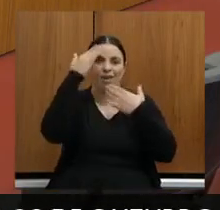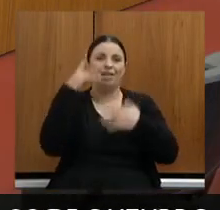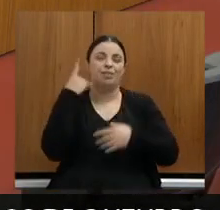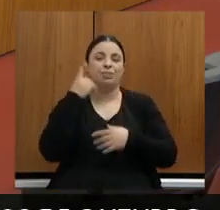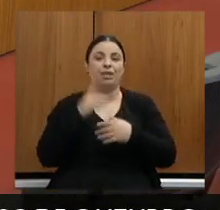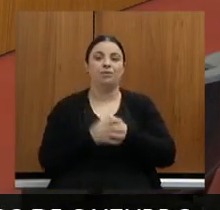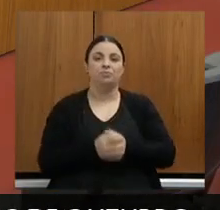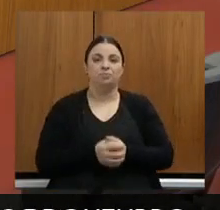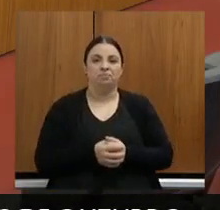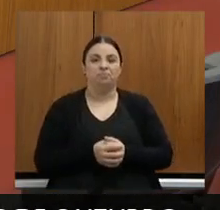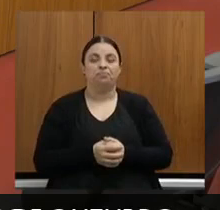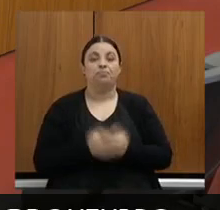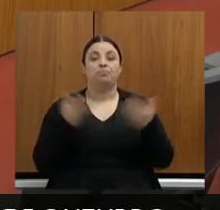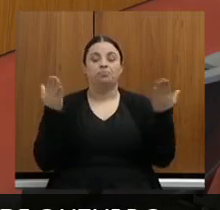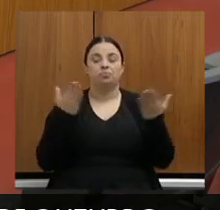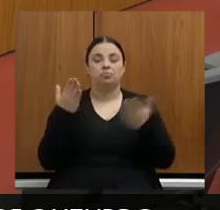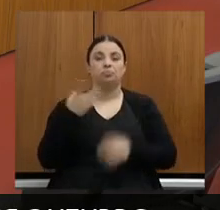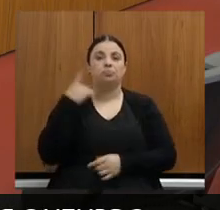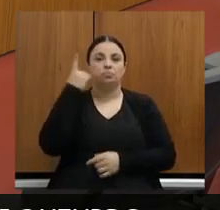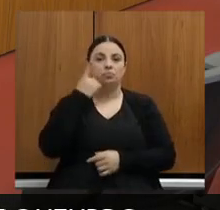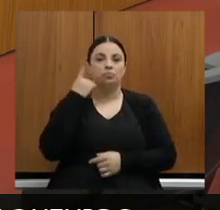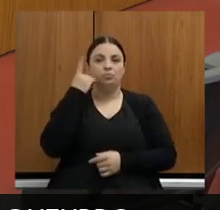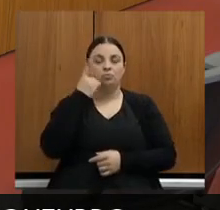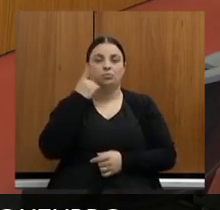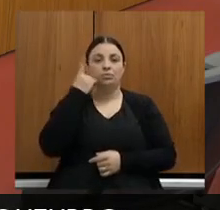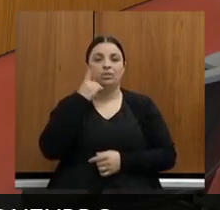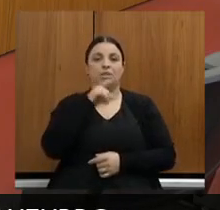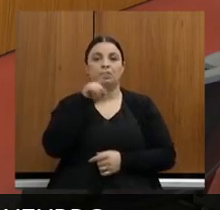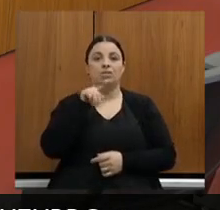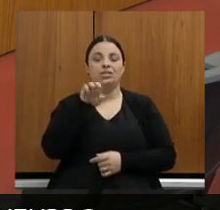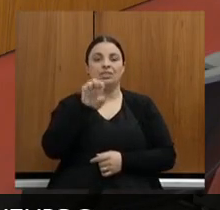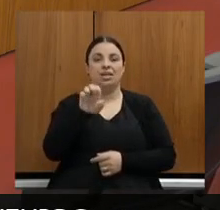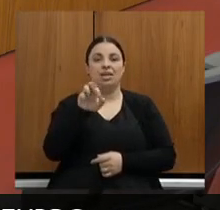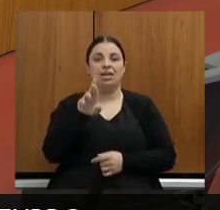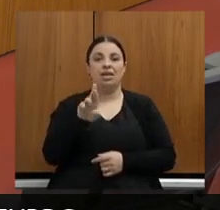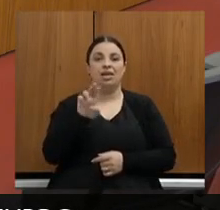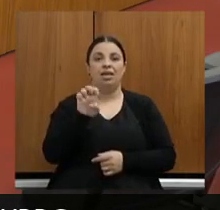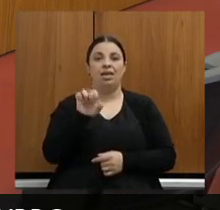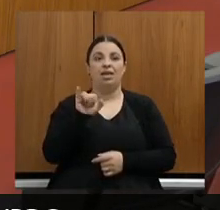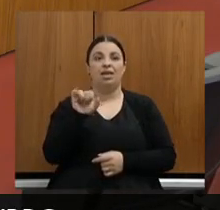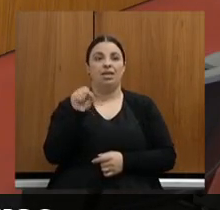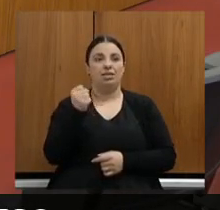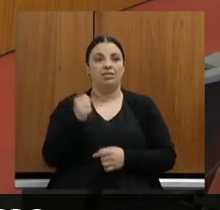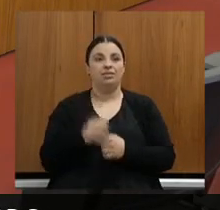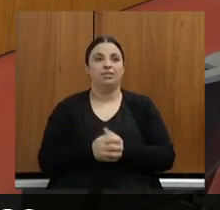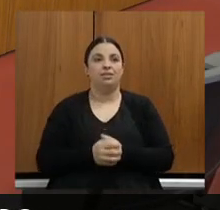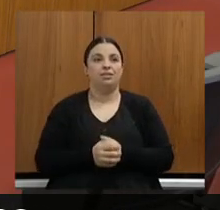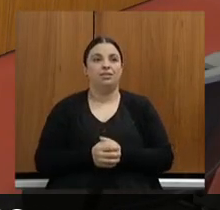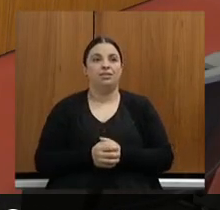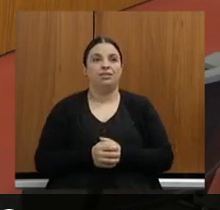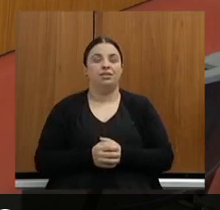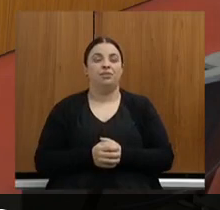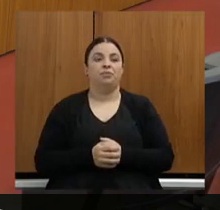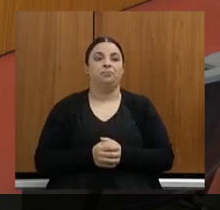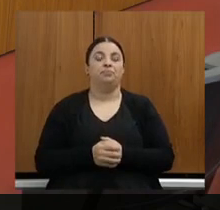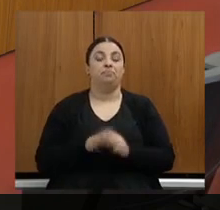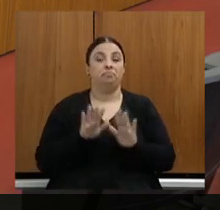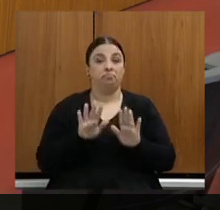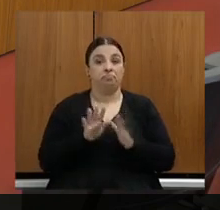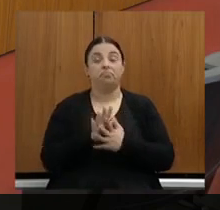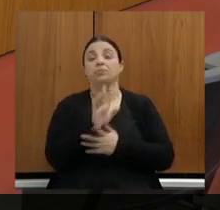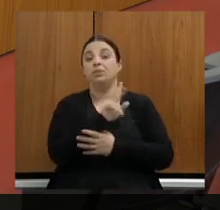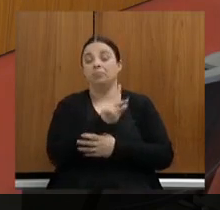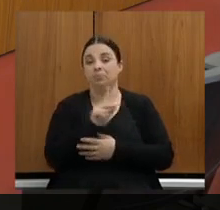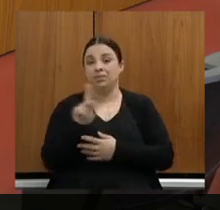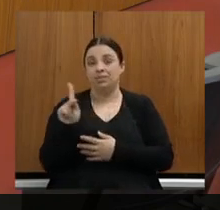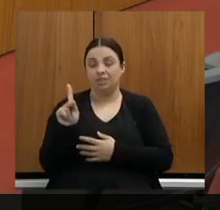e com a palavra Deputado José Reis on o presidente de